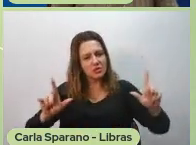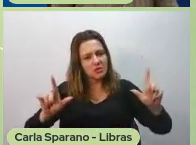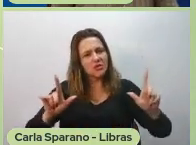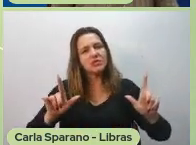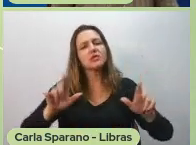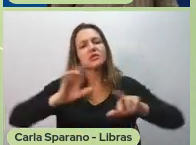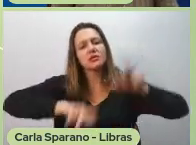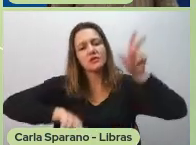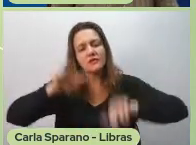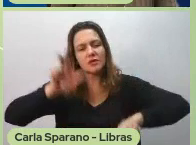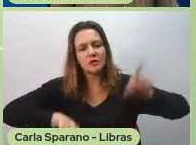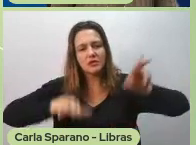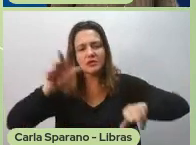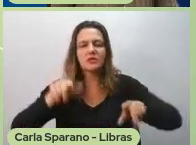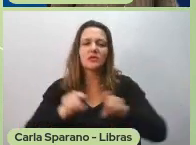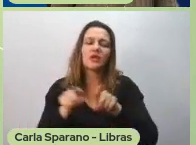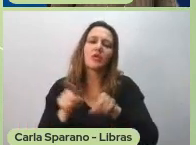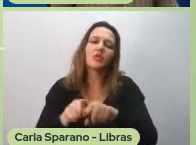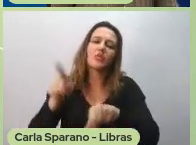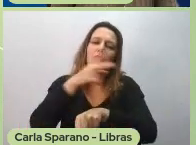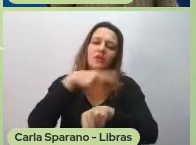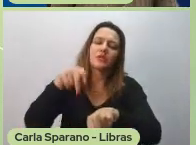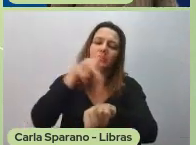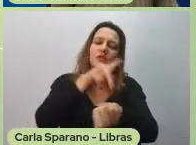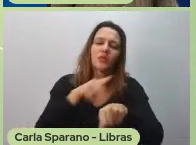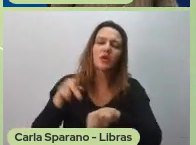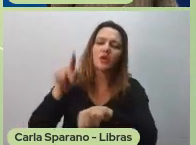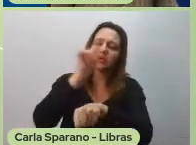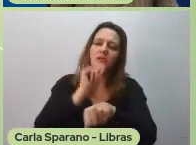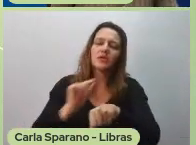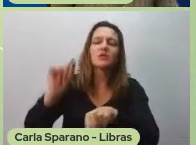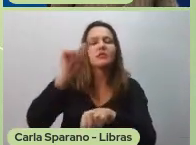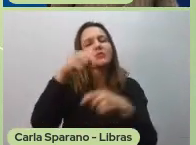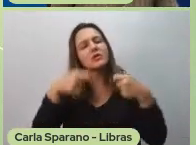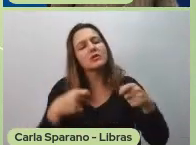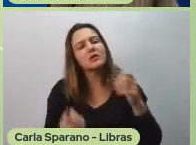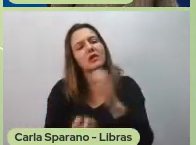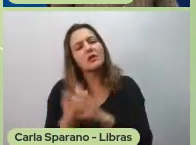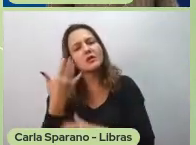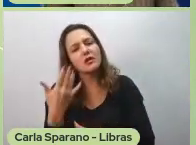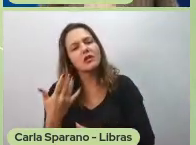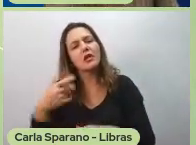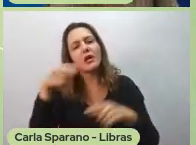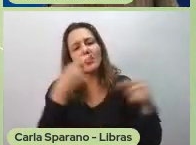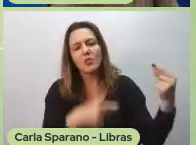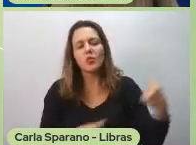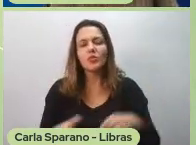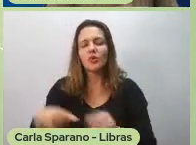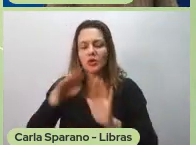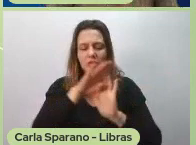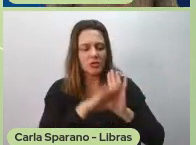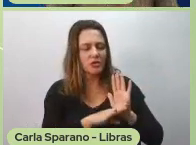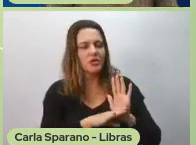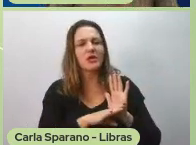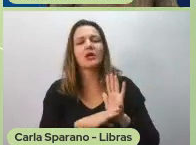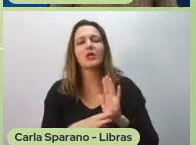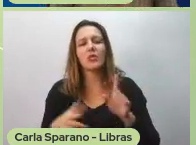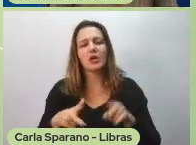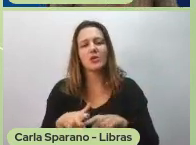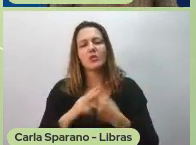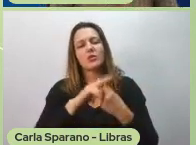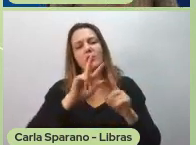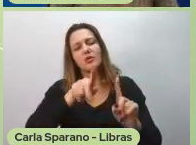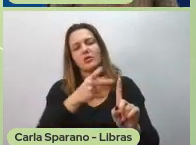públicos. E os países precisam, sim, criar políticas para corrigir esses desequilíbrios de